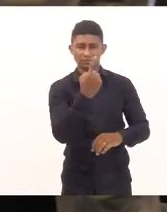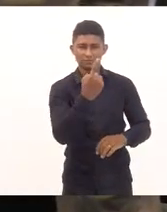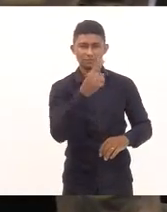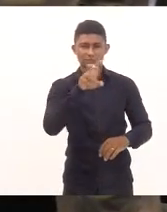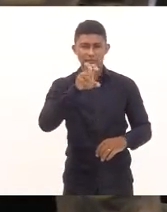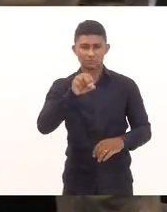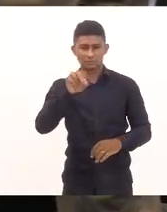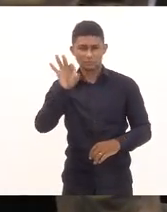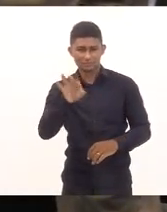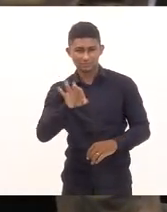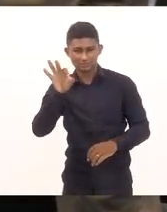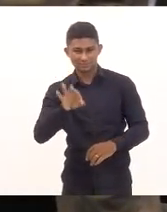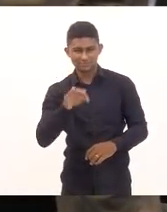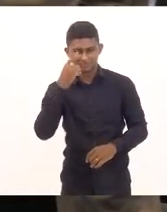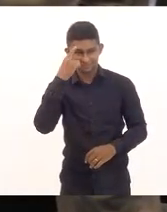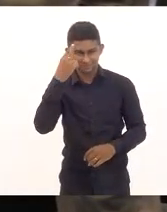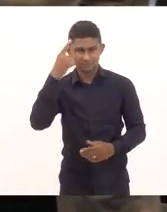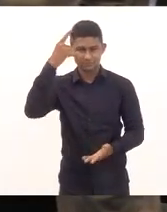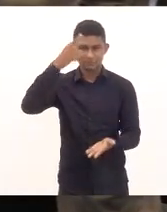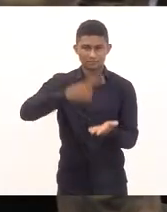caro.